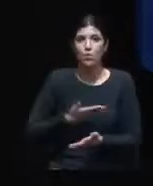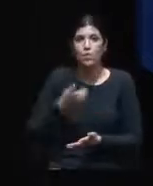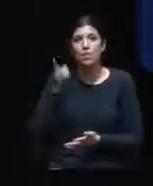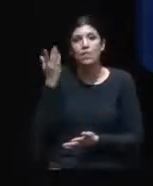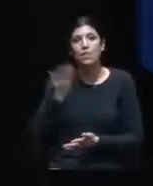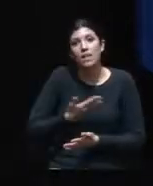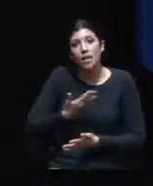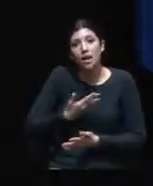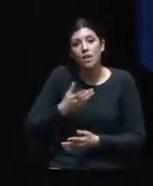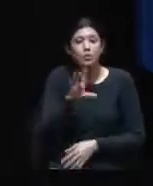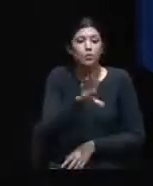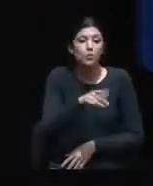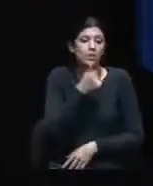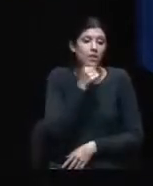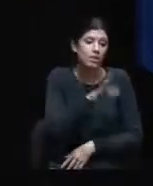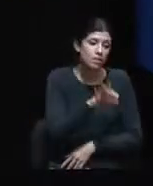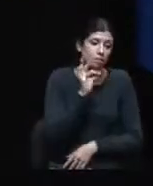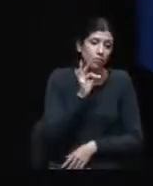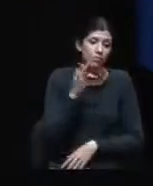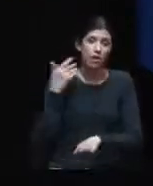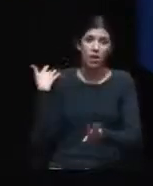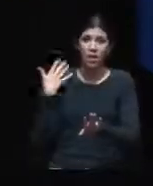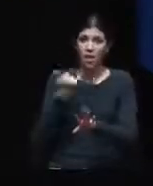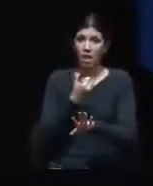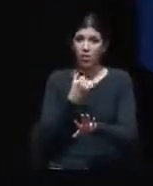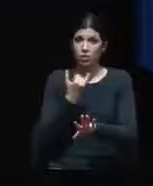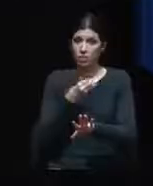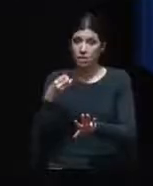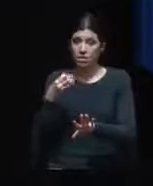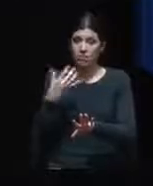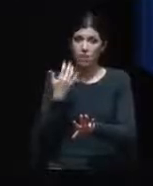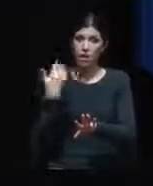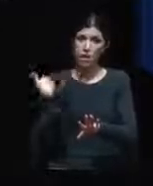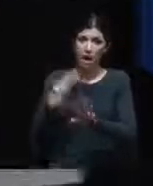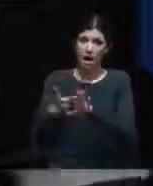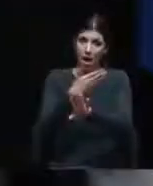optar, porque já bastou o que se passou até 2007. Obrigada. Muito obrigada, Sra.